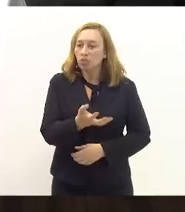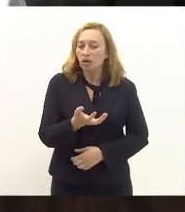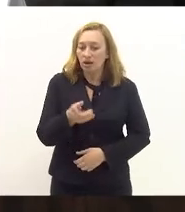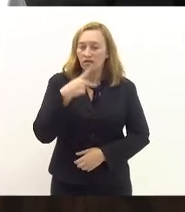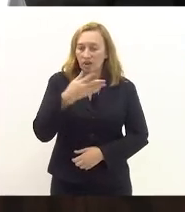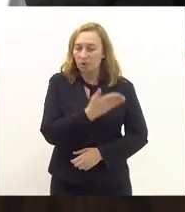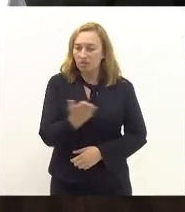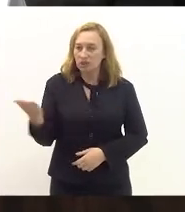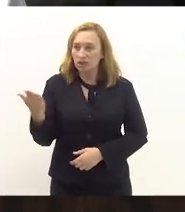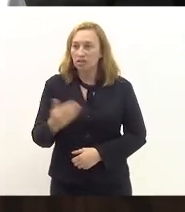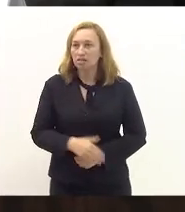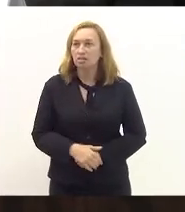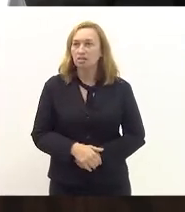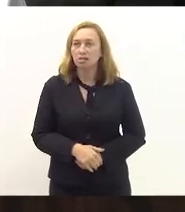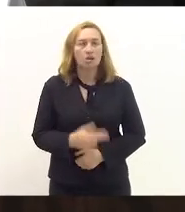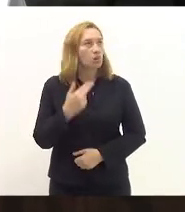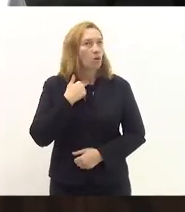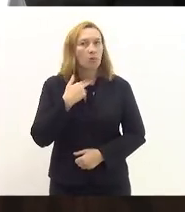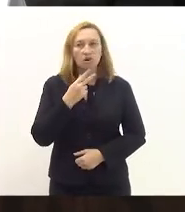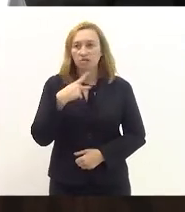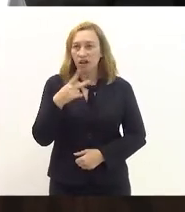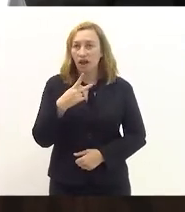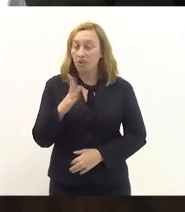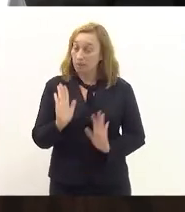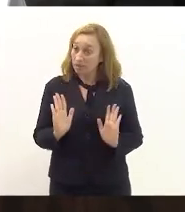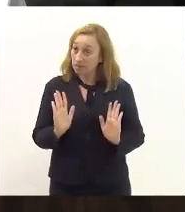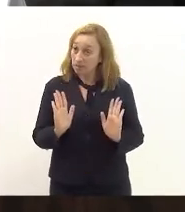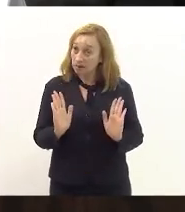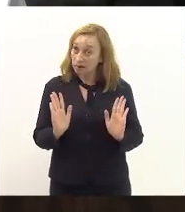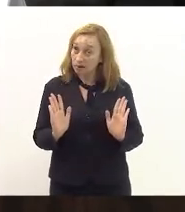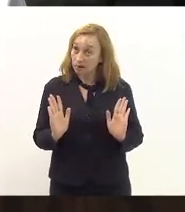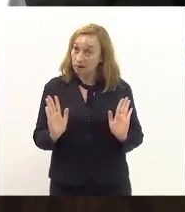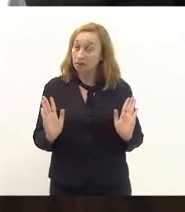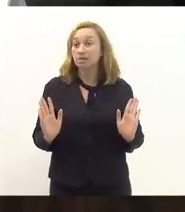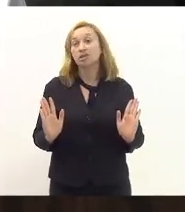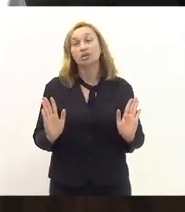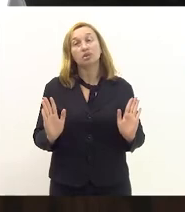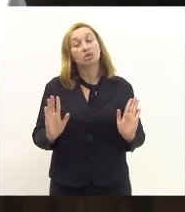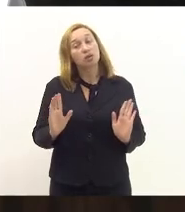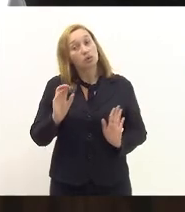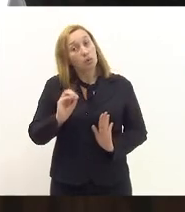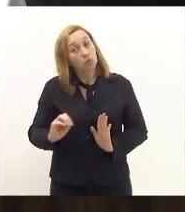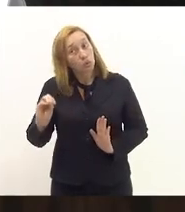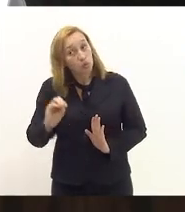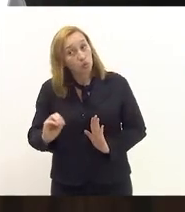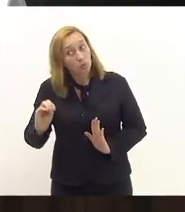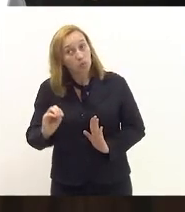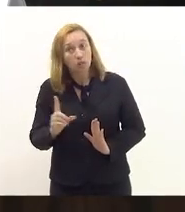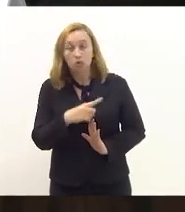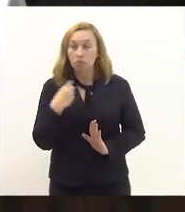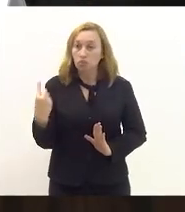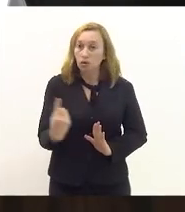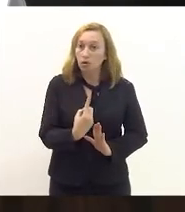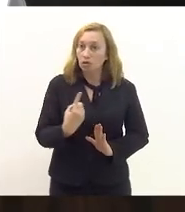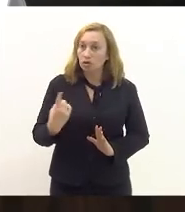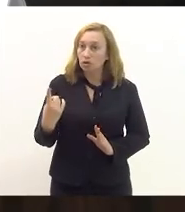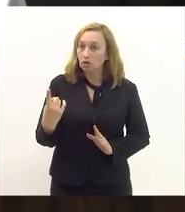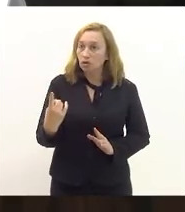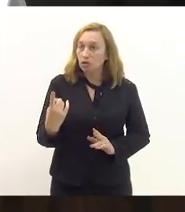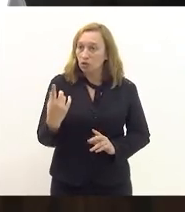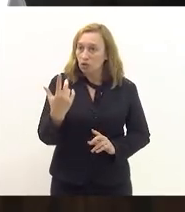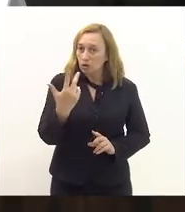a vocês, eu não posso falar, Miro, sobre isso, mas, em outubro, nós, com a força do